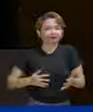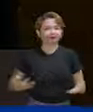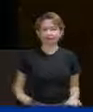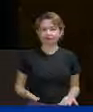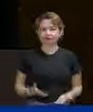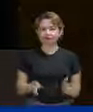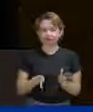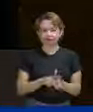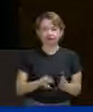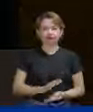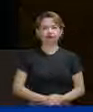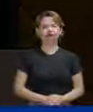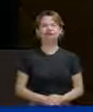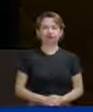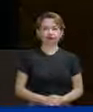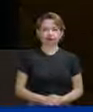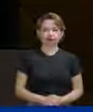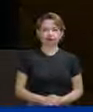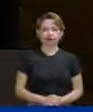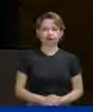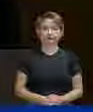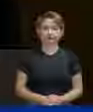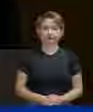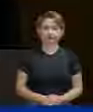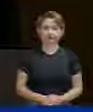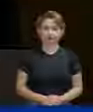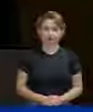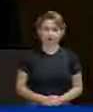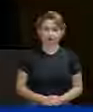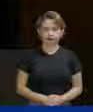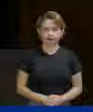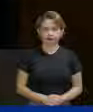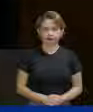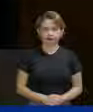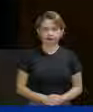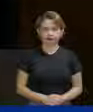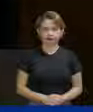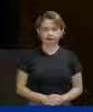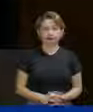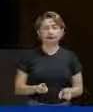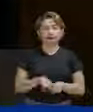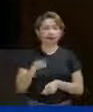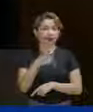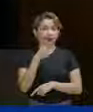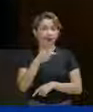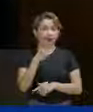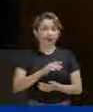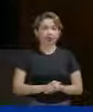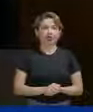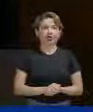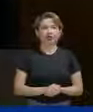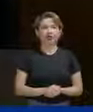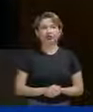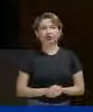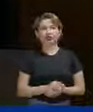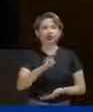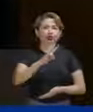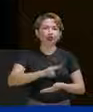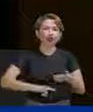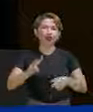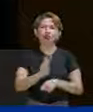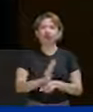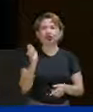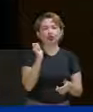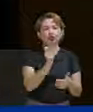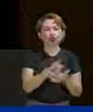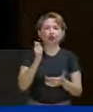mais, está na Constituição. No que se refere ao argumento de que a existência de notas fiscais seria suficiente